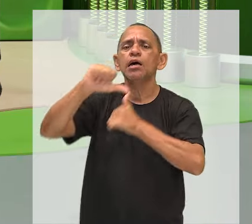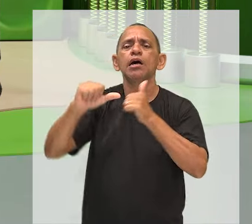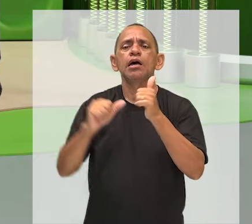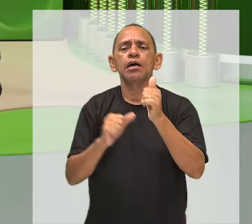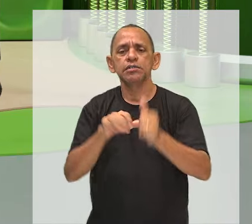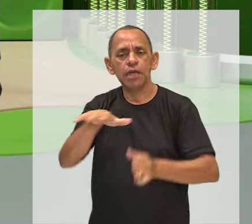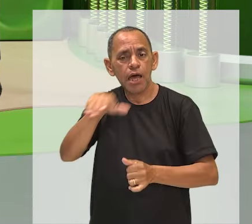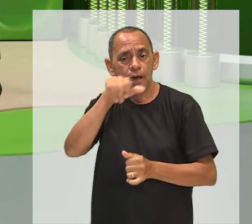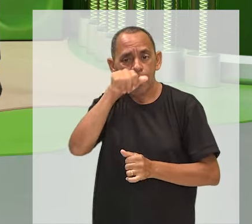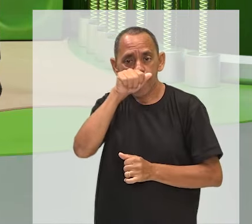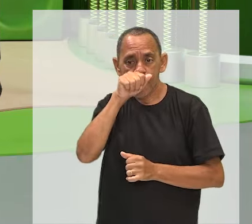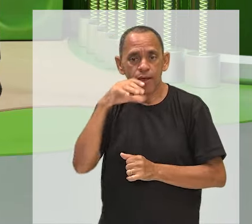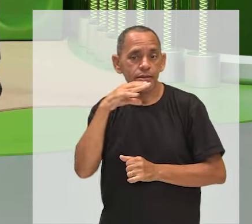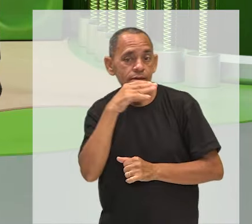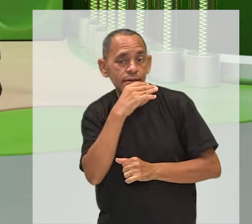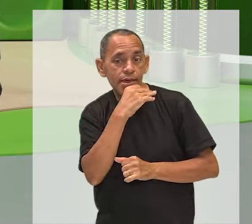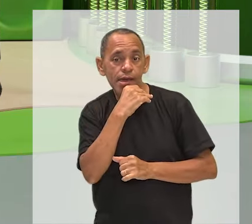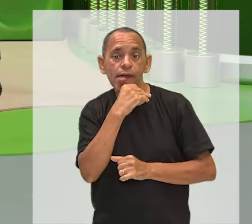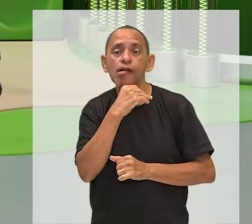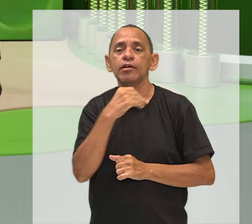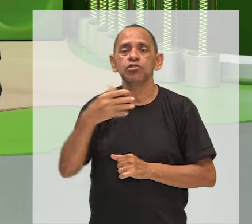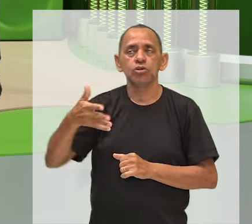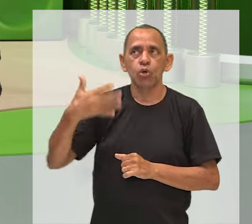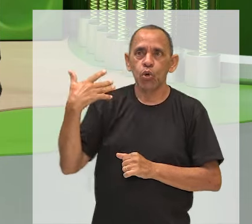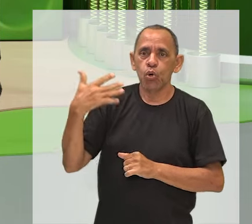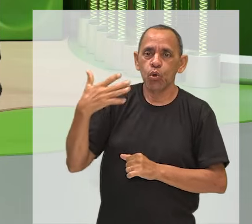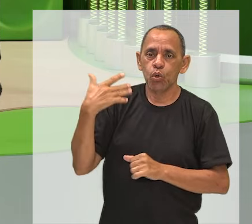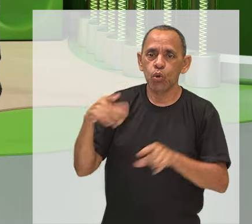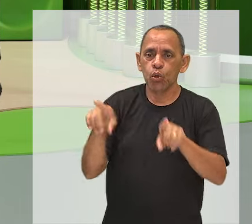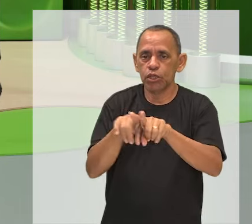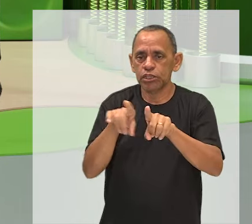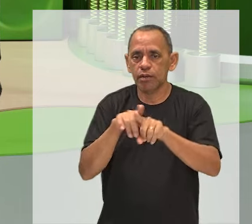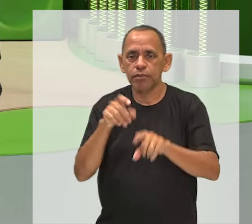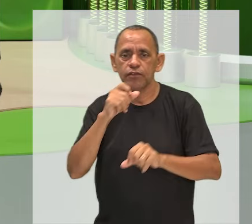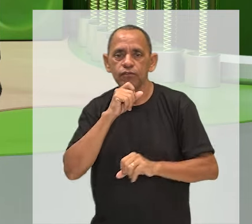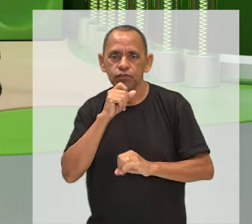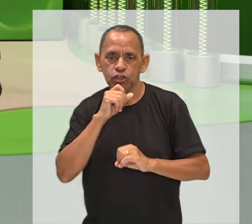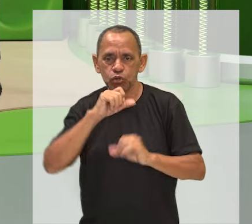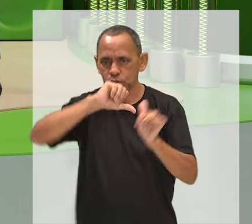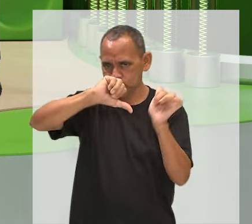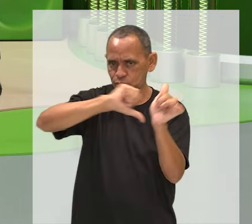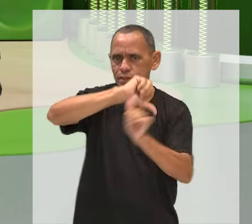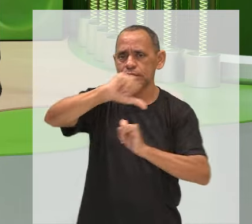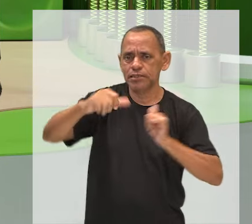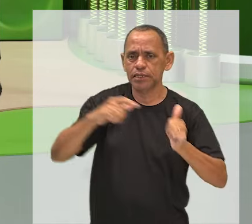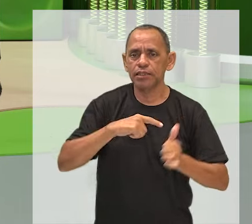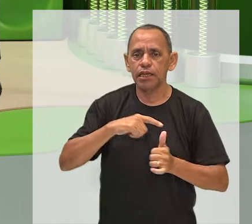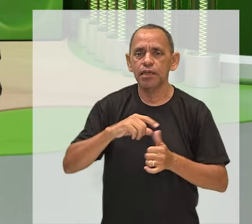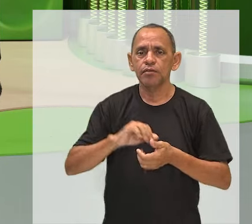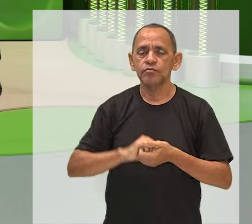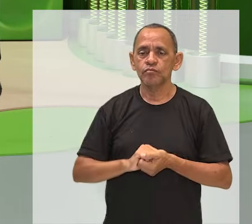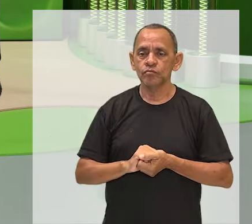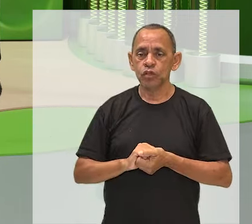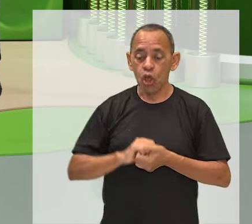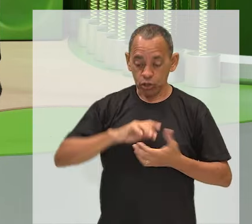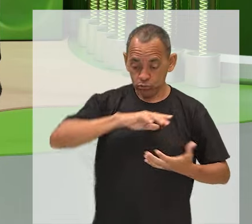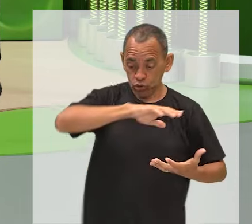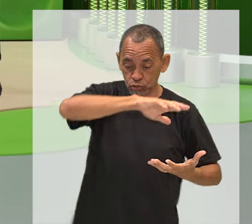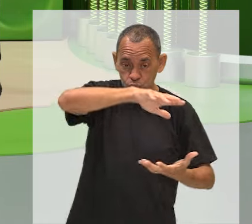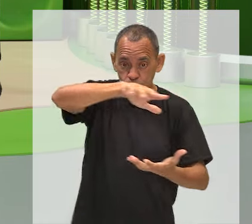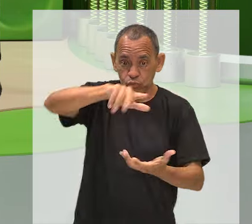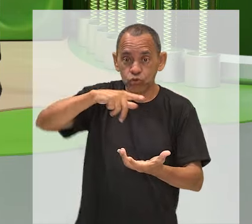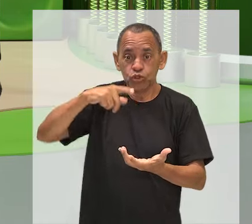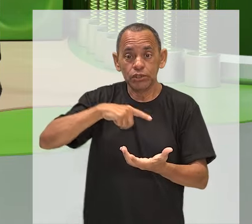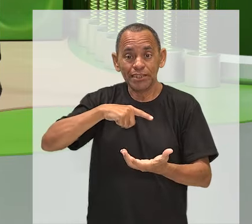ar frio? Porque o nosso planeta, ele recebe luminosidade de forma diferente. Então, é necessário, né,